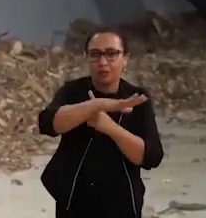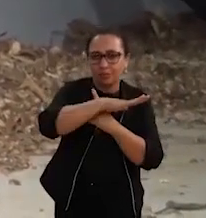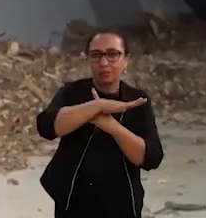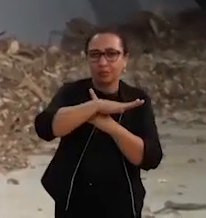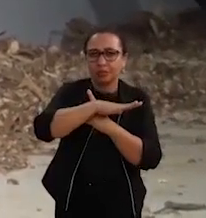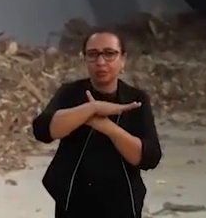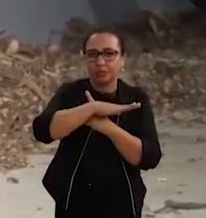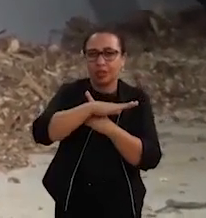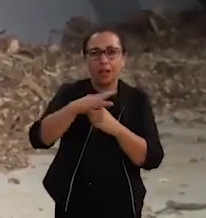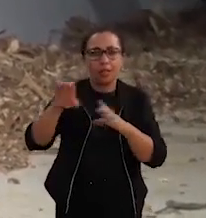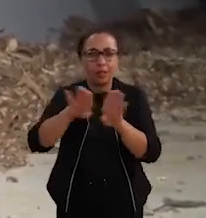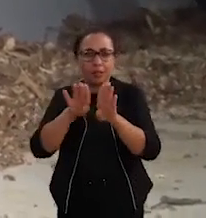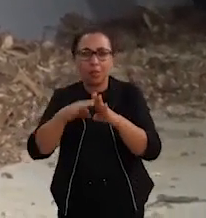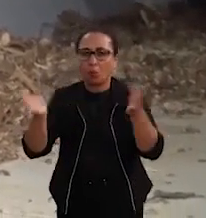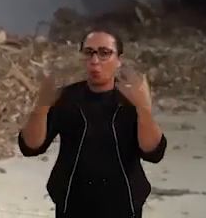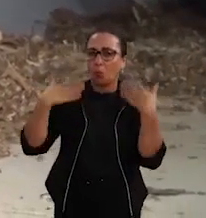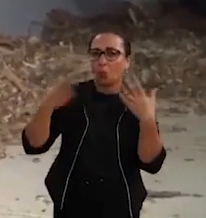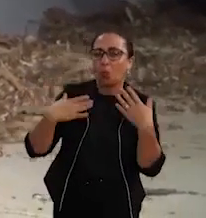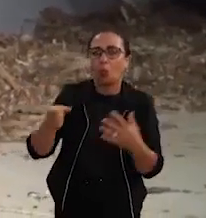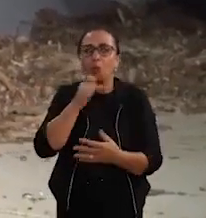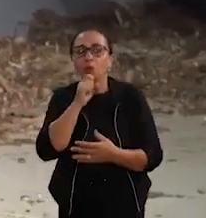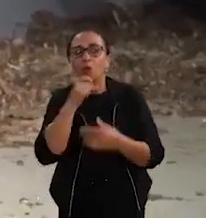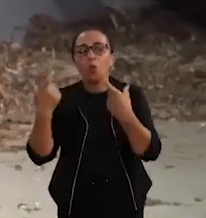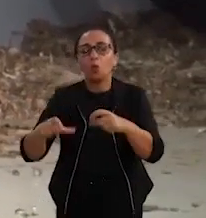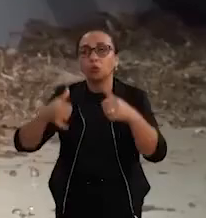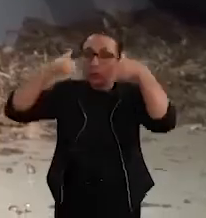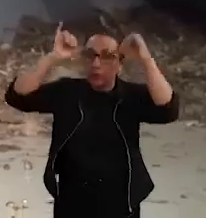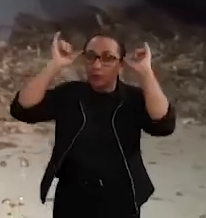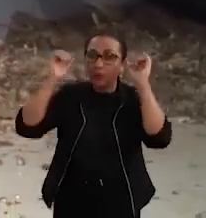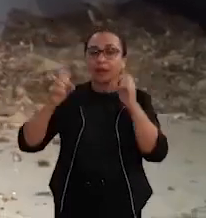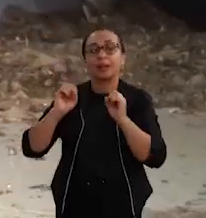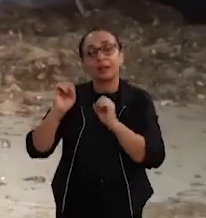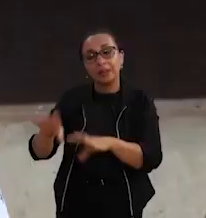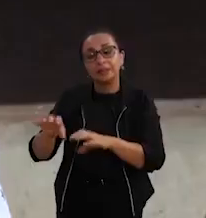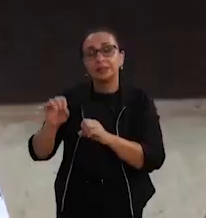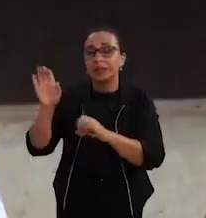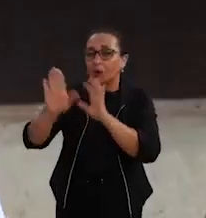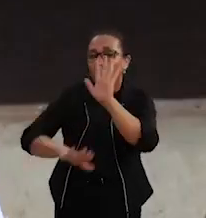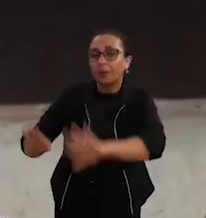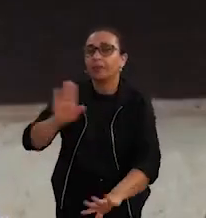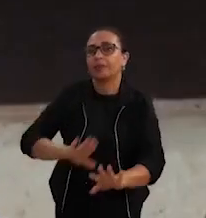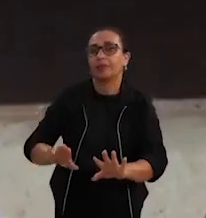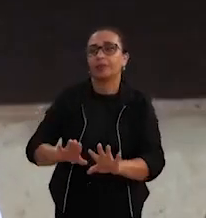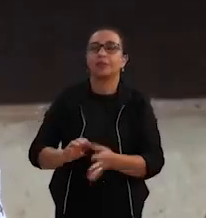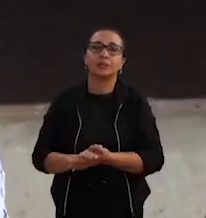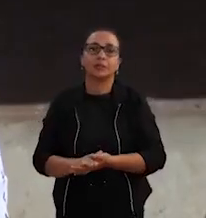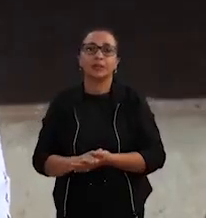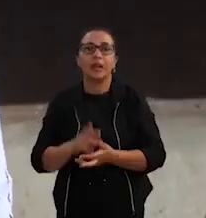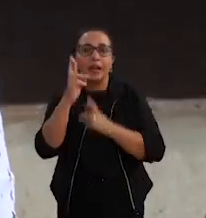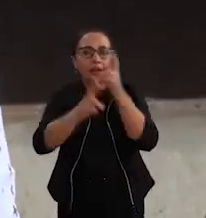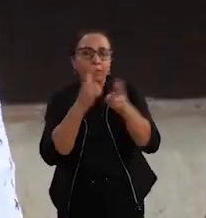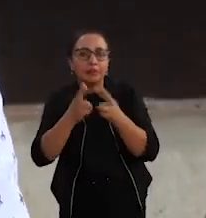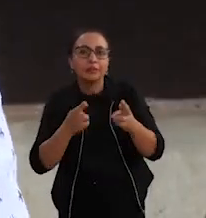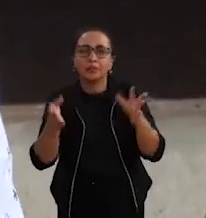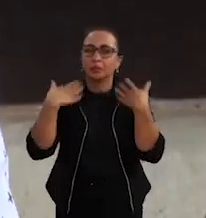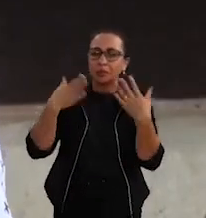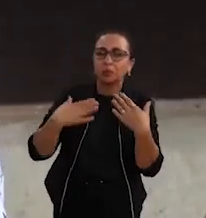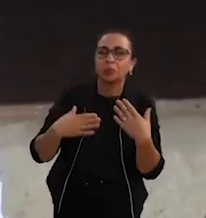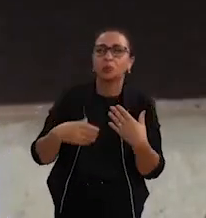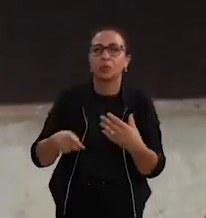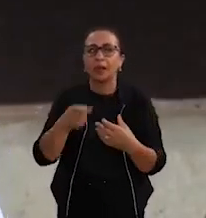ambientais, avaliar o ambiente térmico onde essas vacas são criadas. Então, ver como está a qualidade em relação à